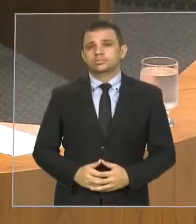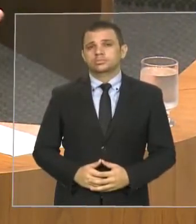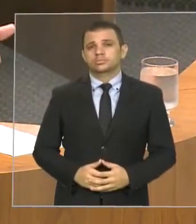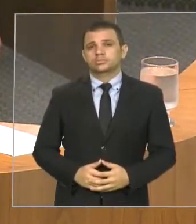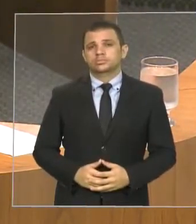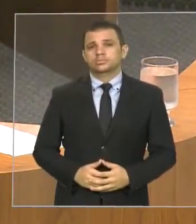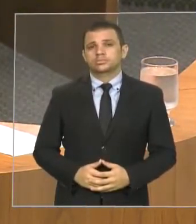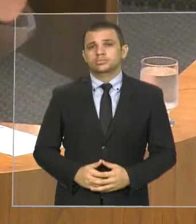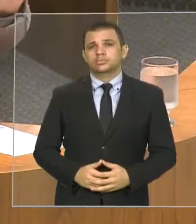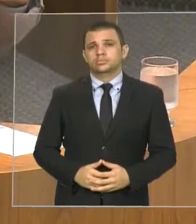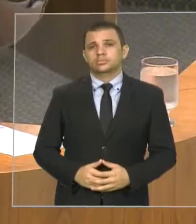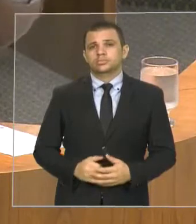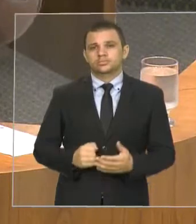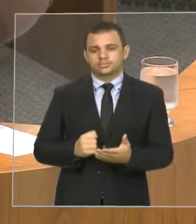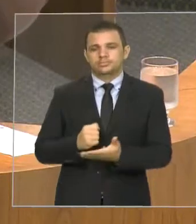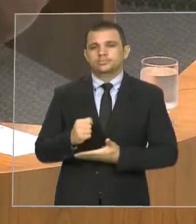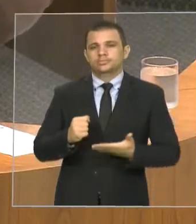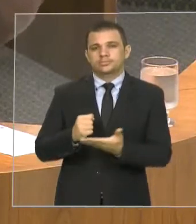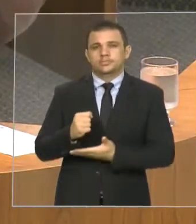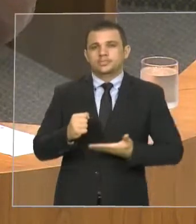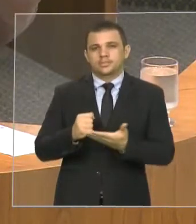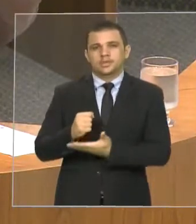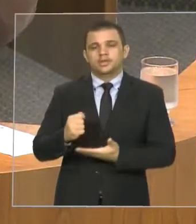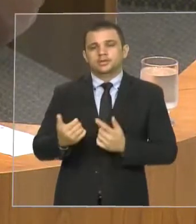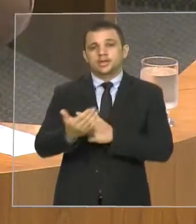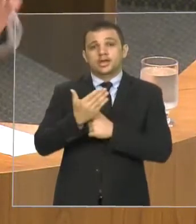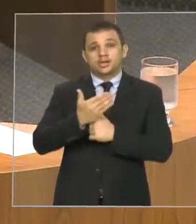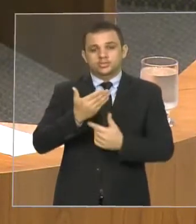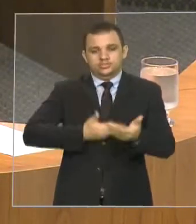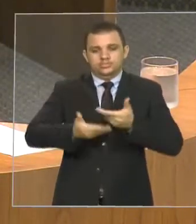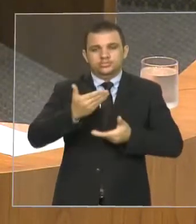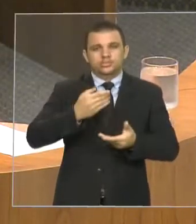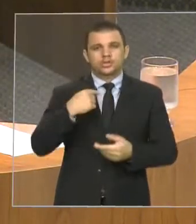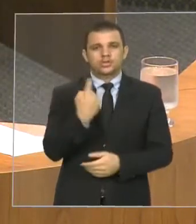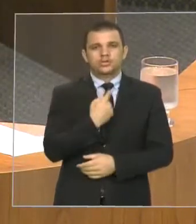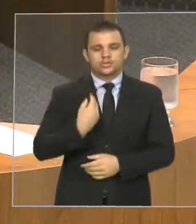princípios que norteiam não só a nossa vida cotidiana, a nossa vida